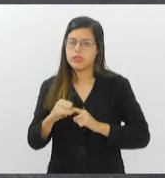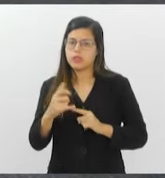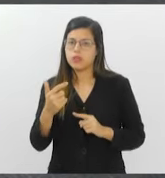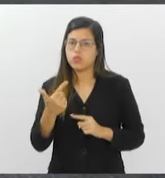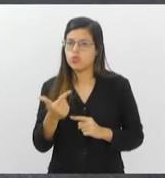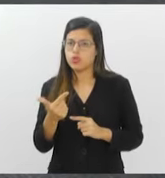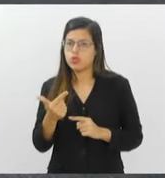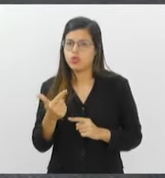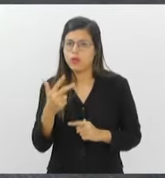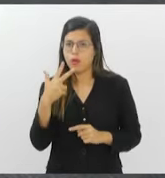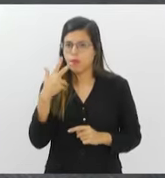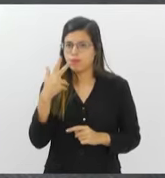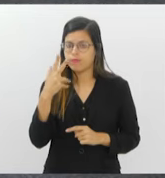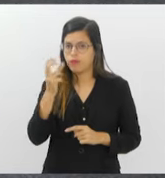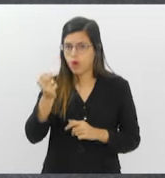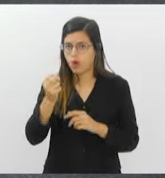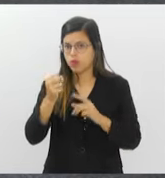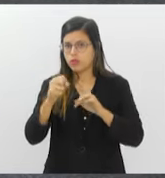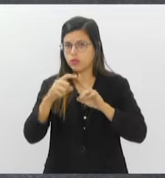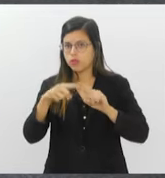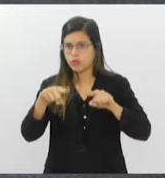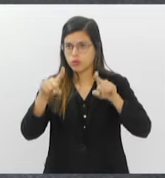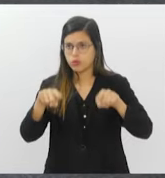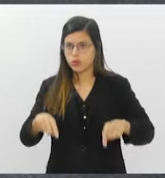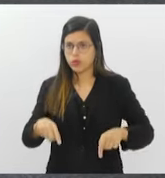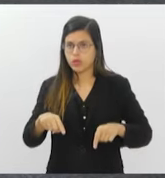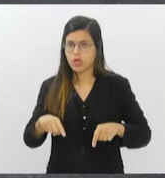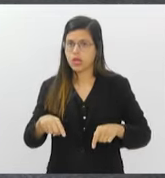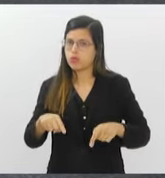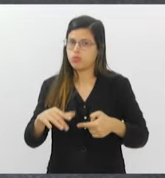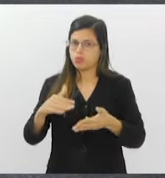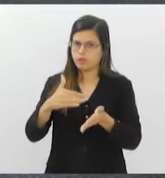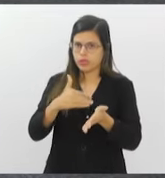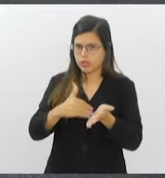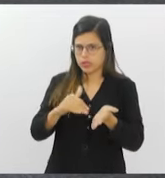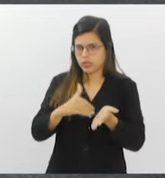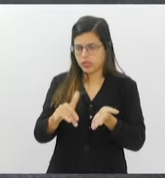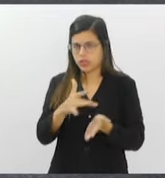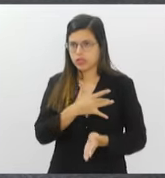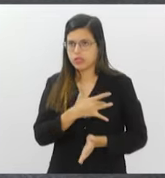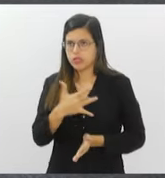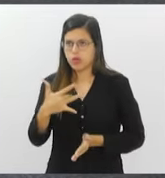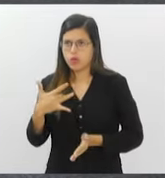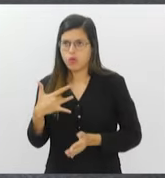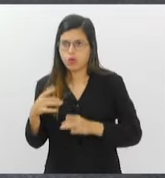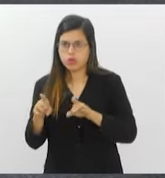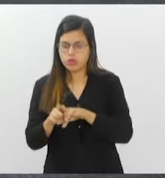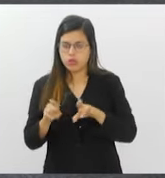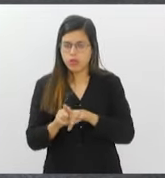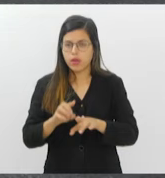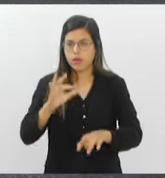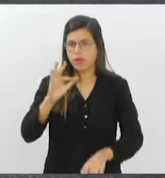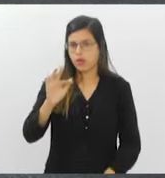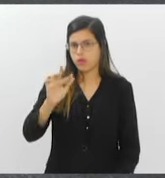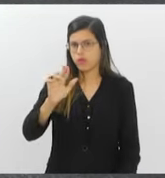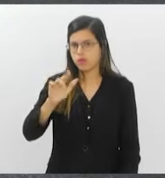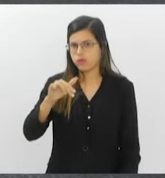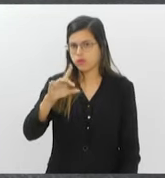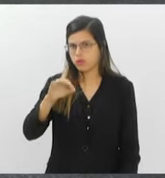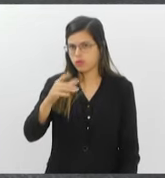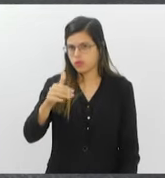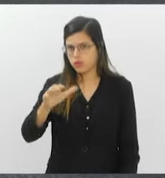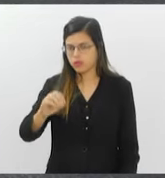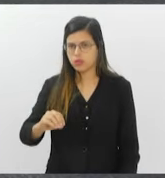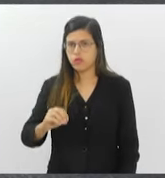o corpo institucional da Secretaria de Saúde e da Fundação Estadual de Saúde. E para